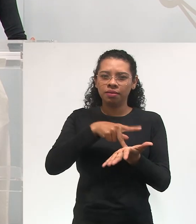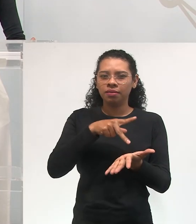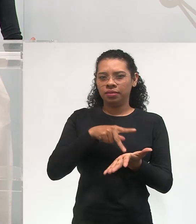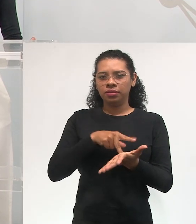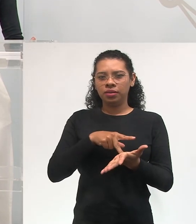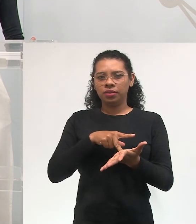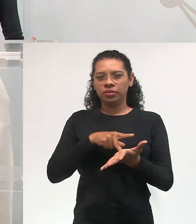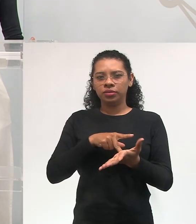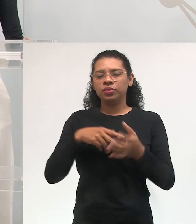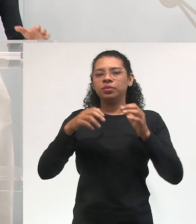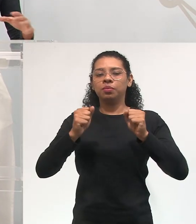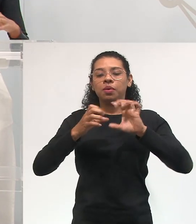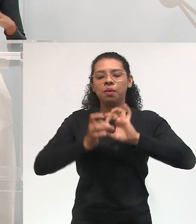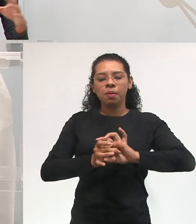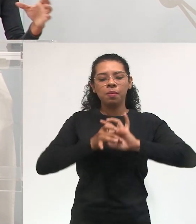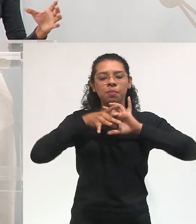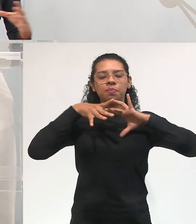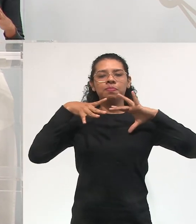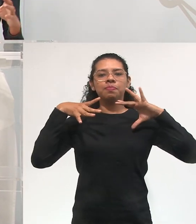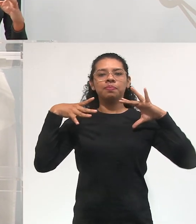dos sujeitos